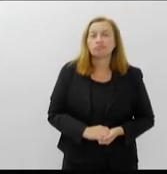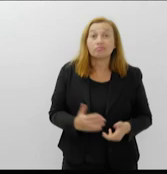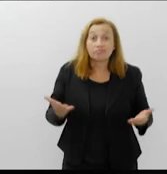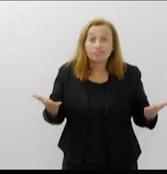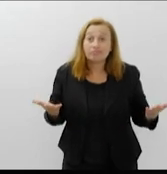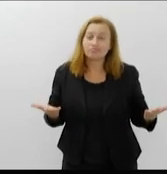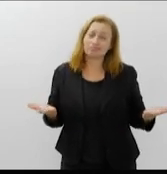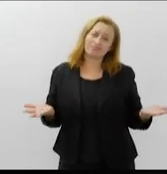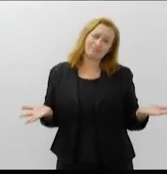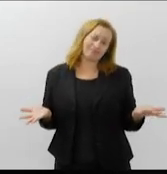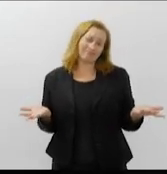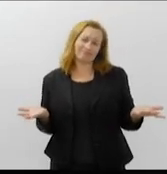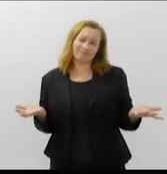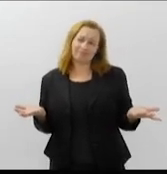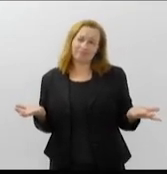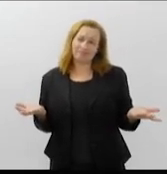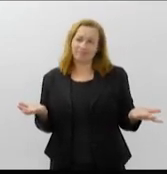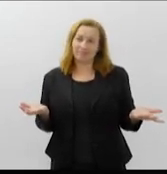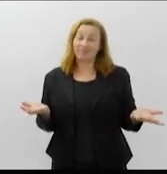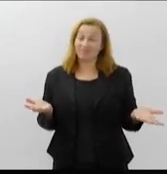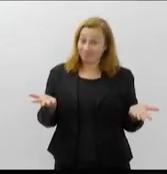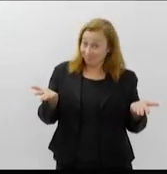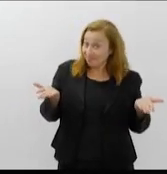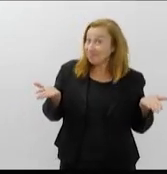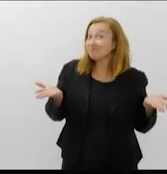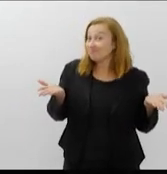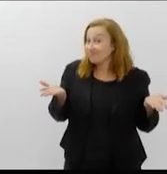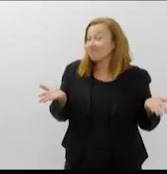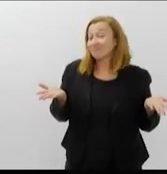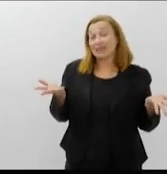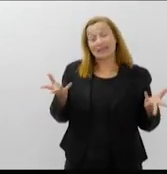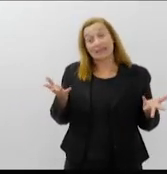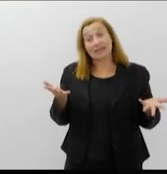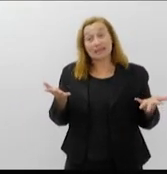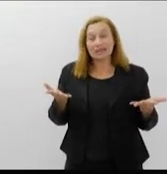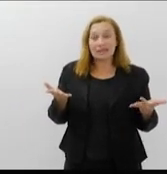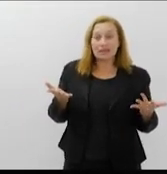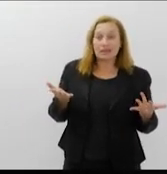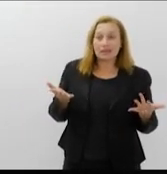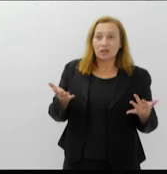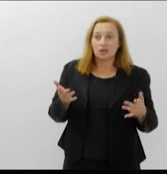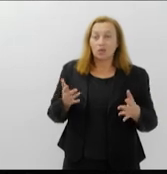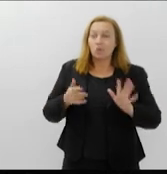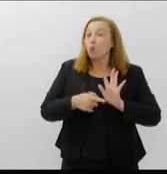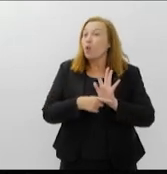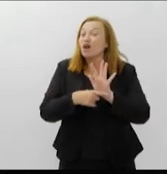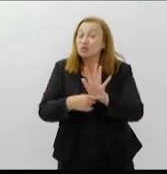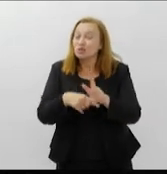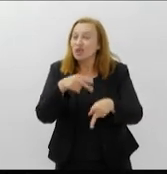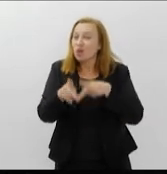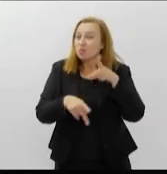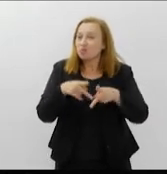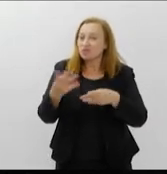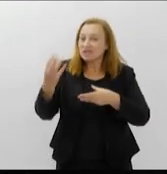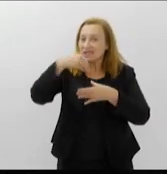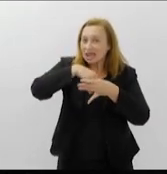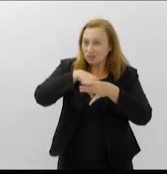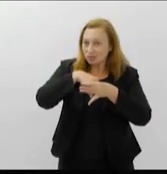E aqui, aquele que deveria ser o enviado da população para dentro de parlamentos,